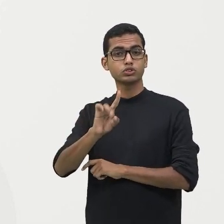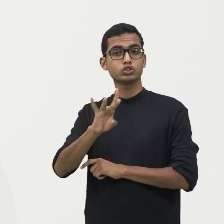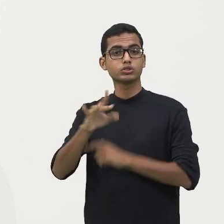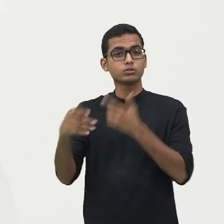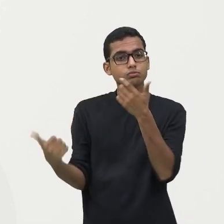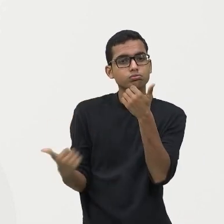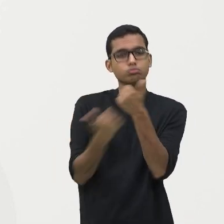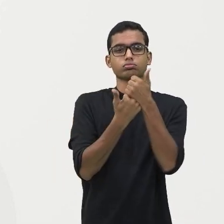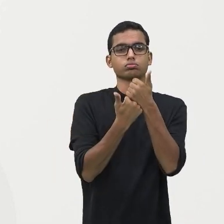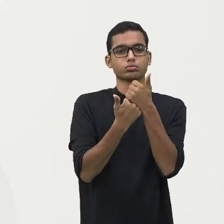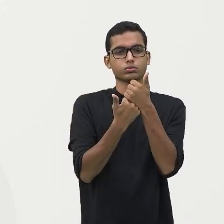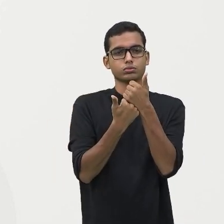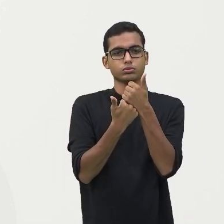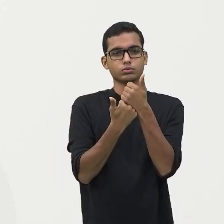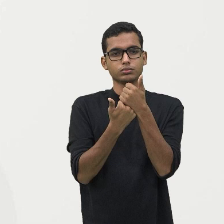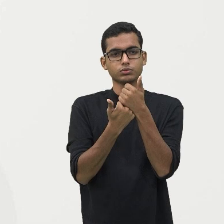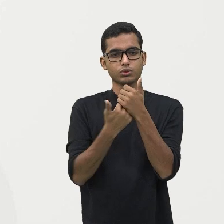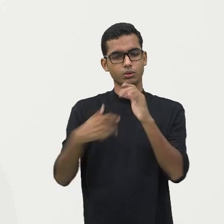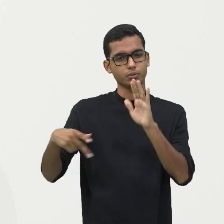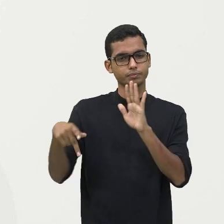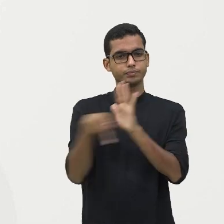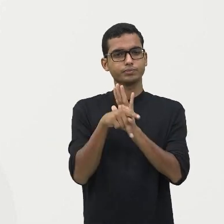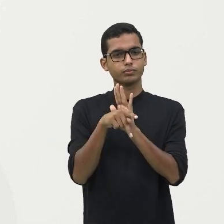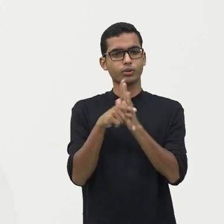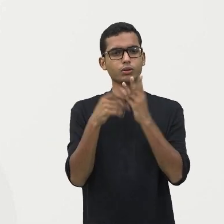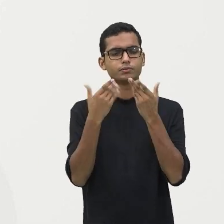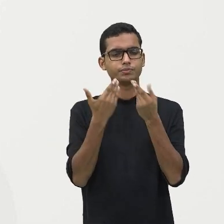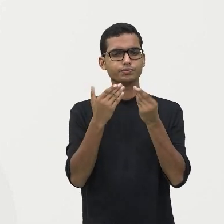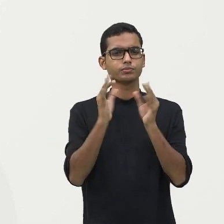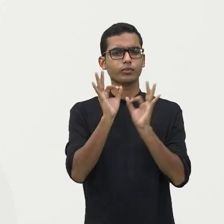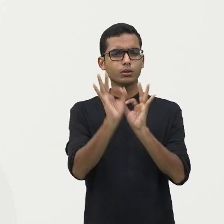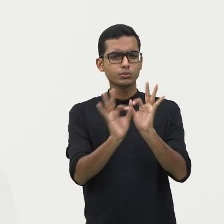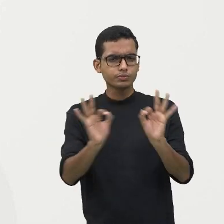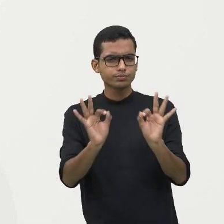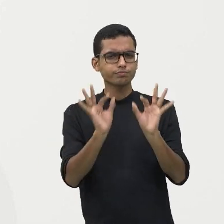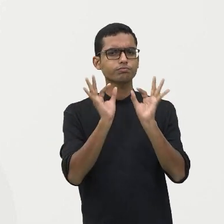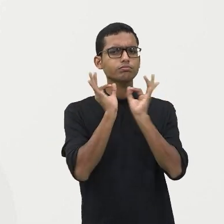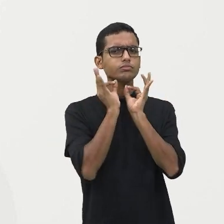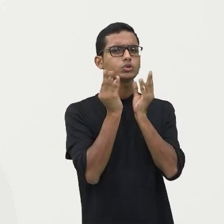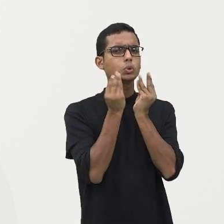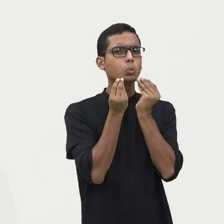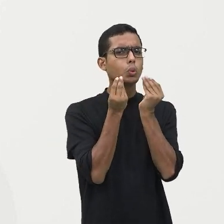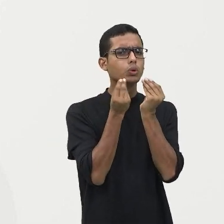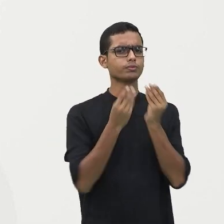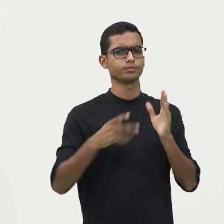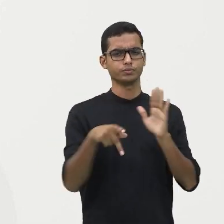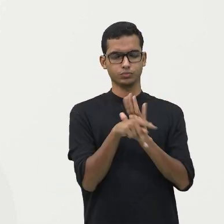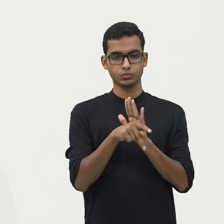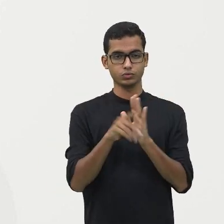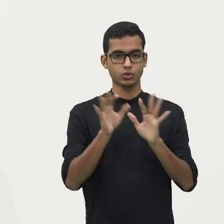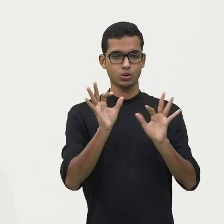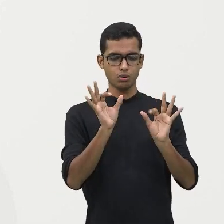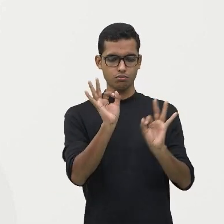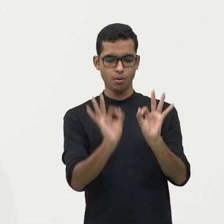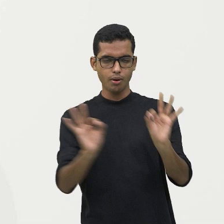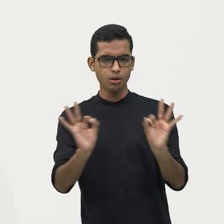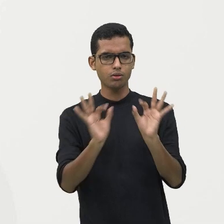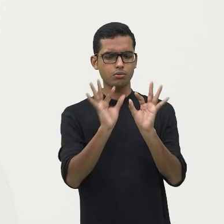ajuda. Então, a gente tem as glândulas salivares, tá? As glândulas salivares vão produzir